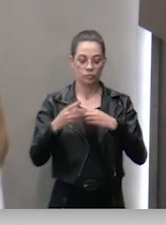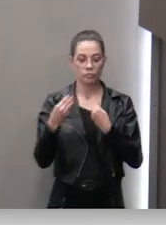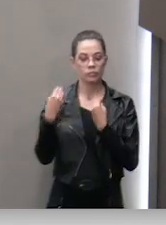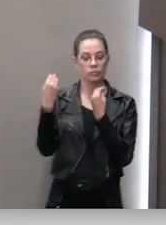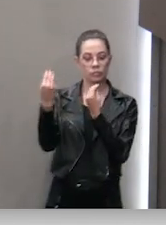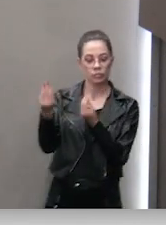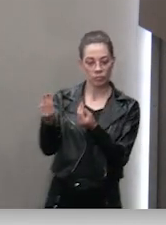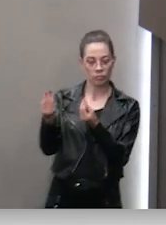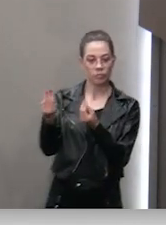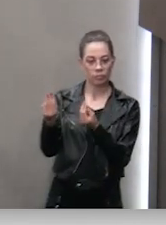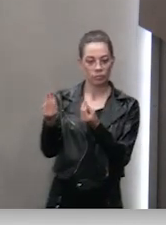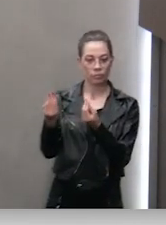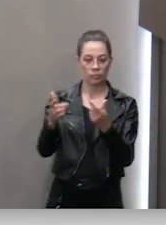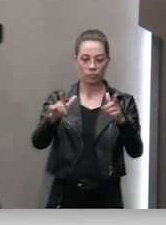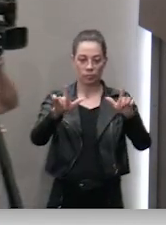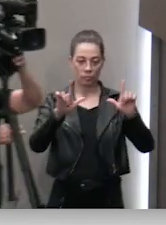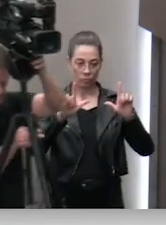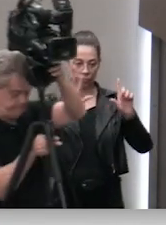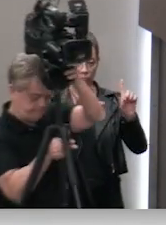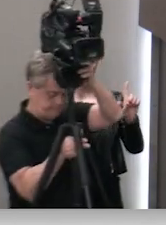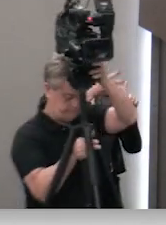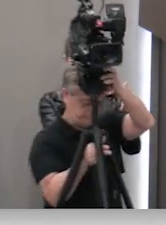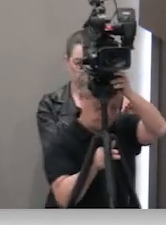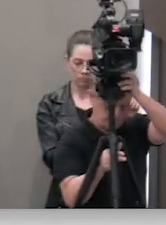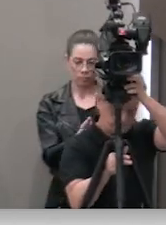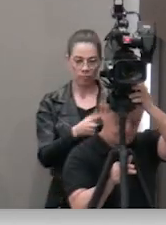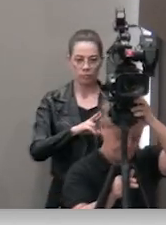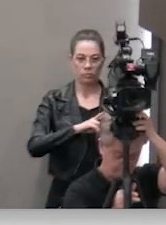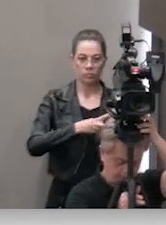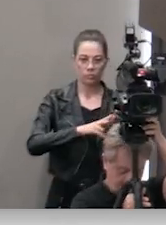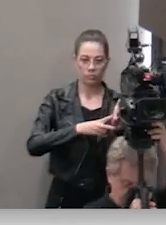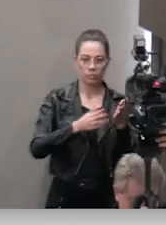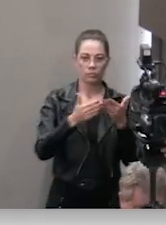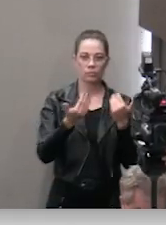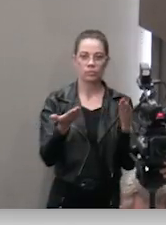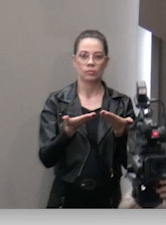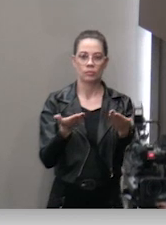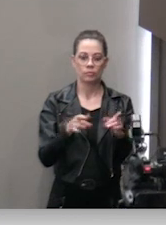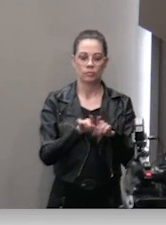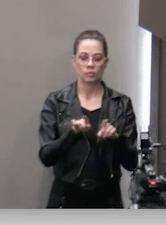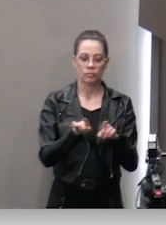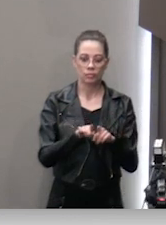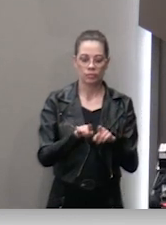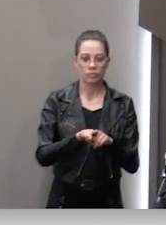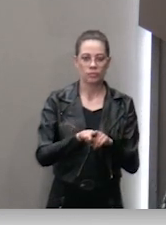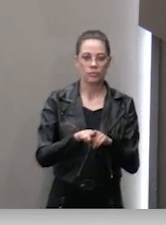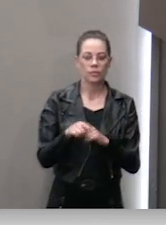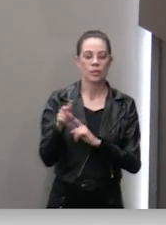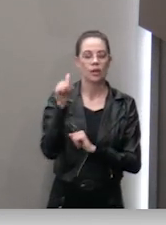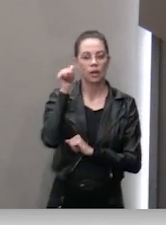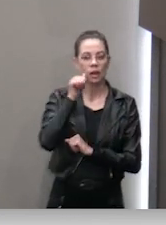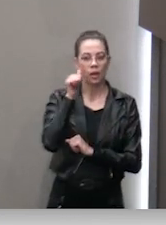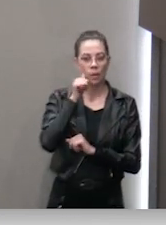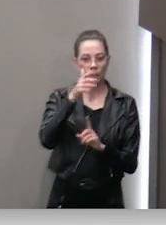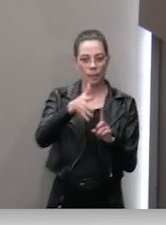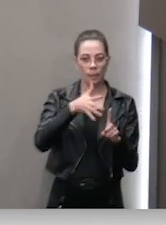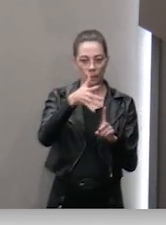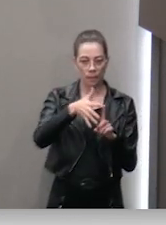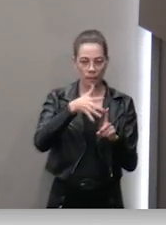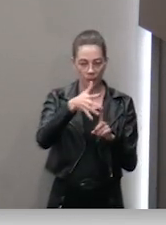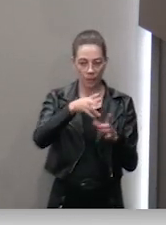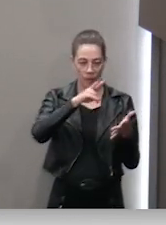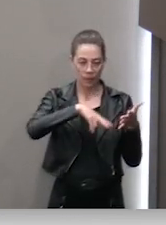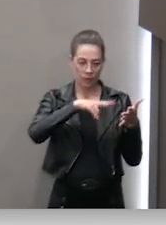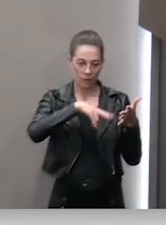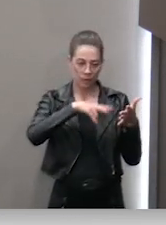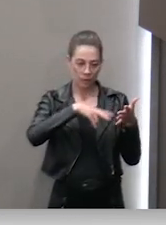entrega a presente placa em homenagem ao Simpasso. Eu solicito que a mestre de cerimônias proceda com a